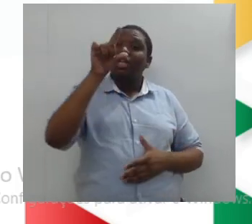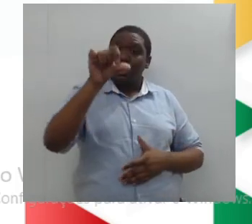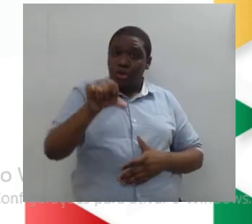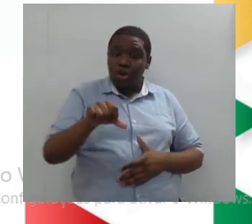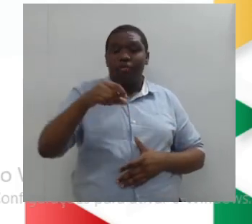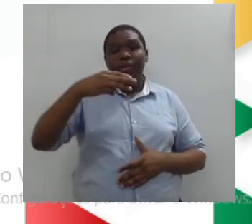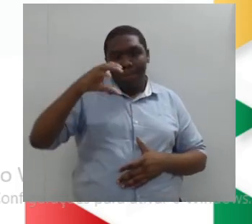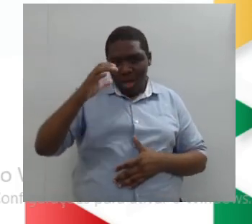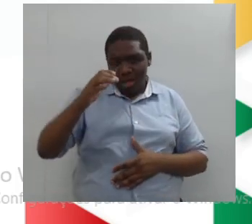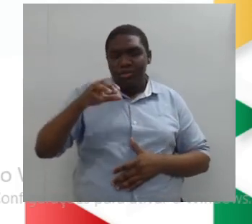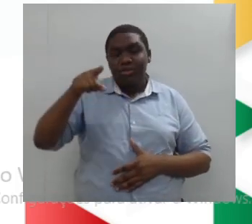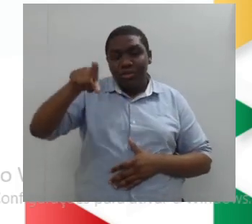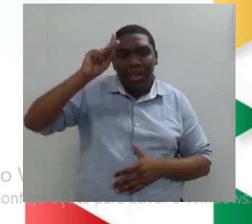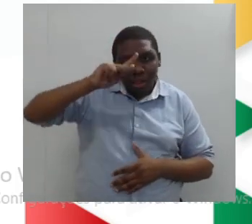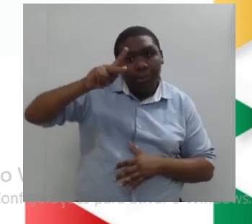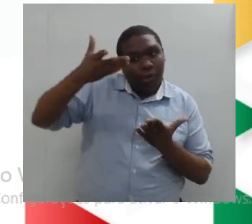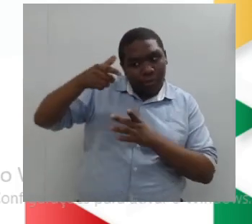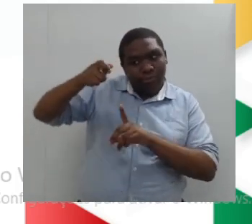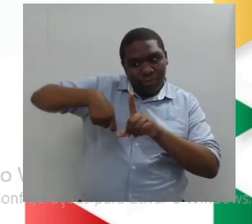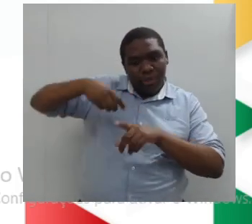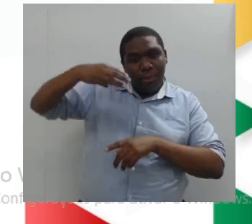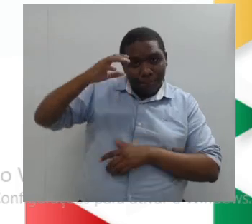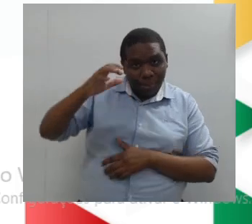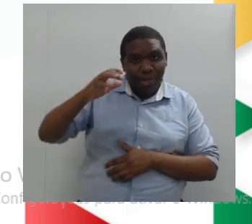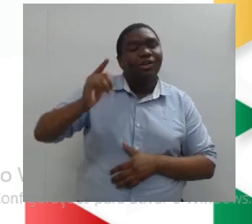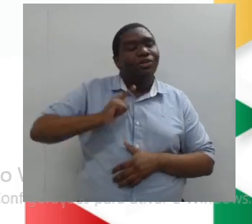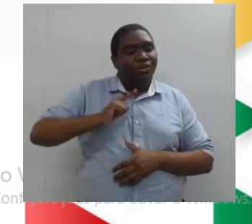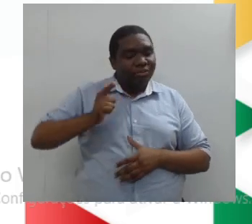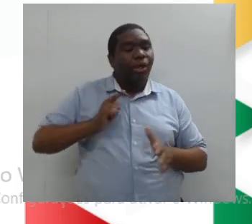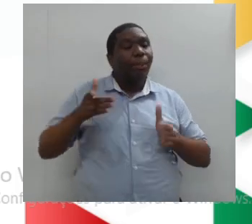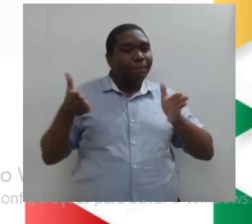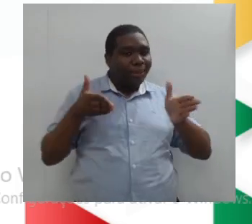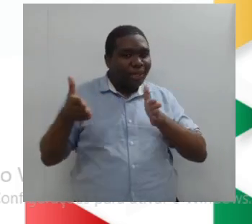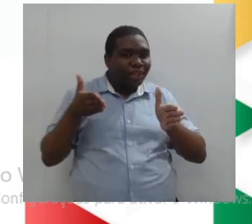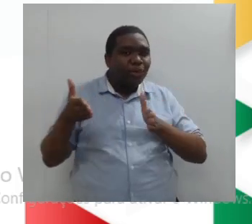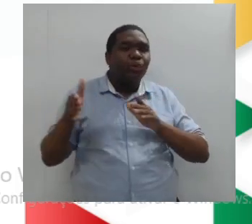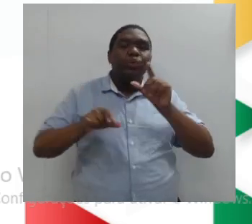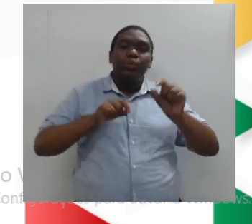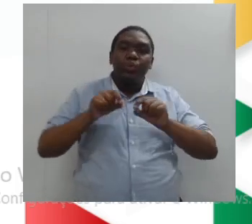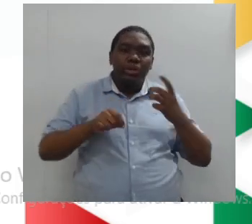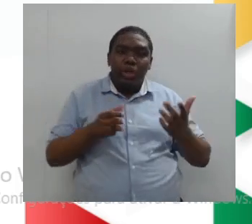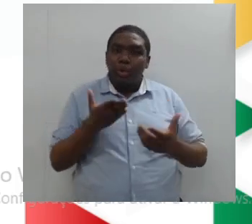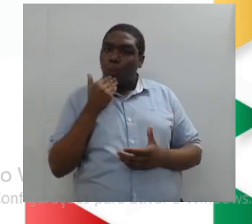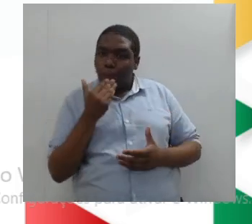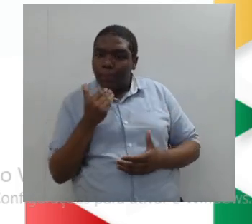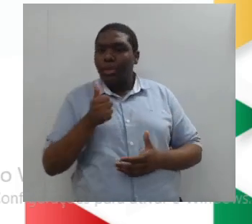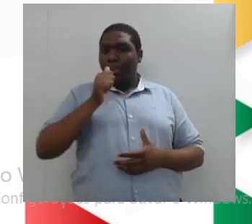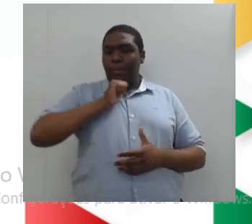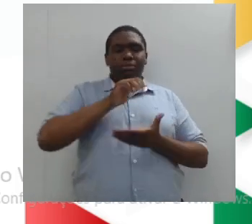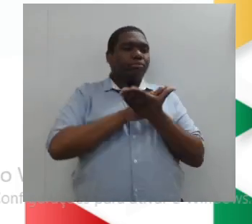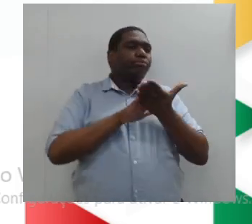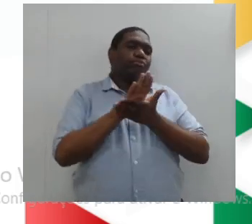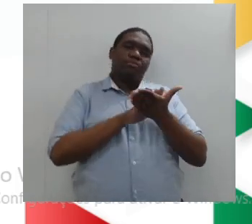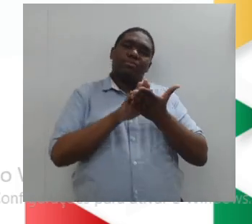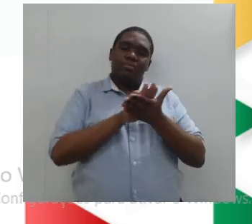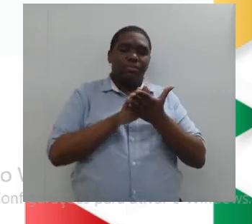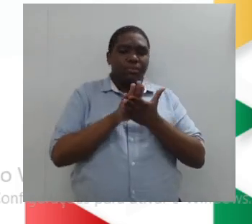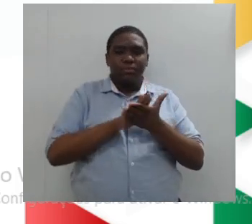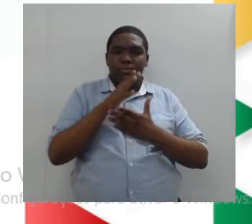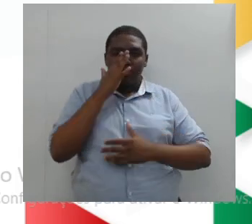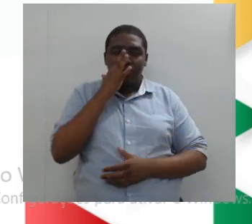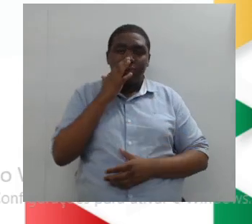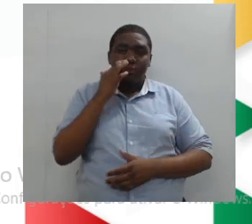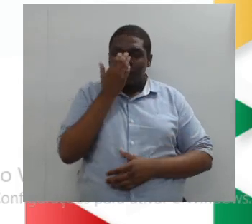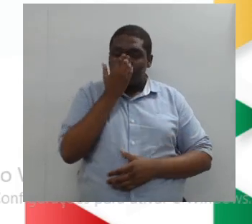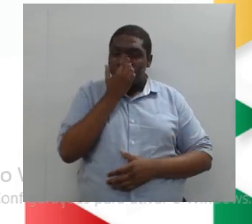19 de março, lembrando que estamos em março, durante o qual eles se abstêm de líquidos e alimentos do nascer ao pôr do sol. Lembrar